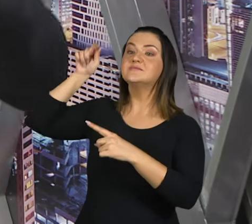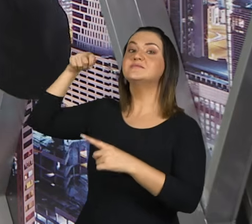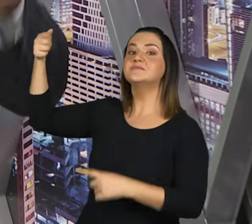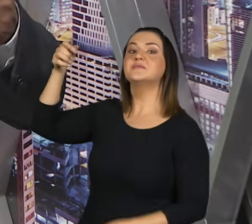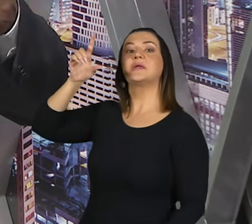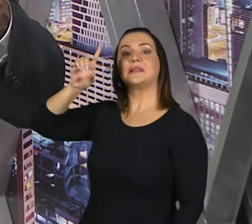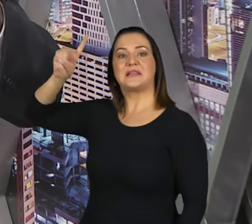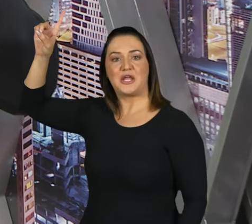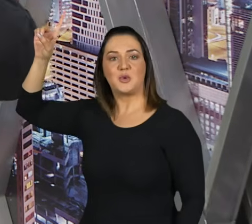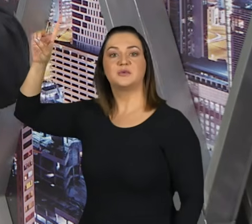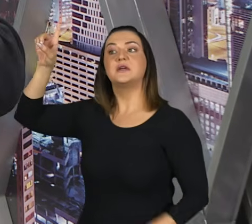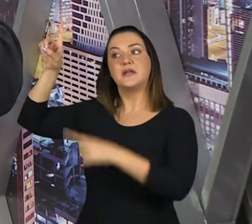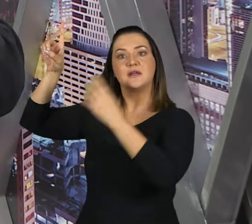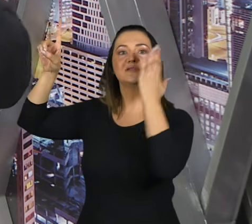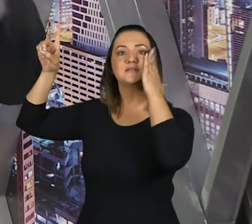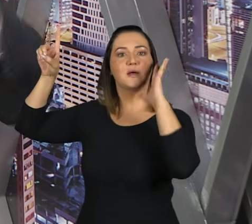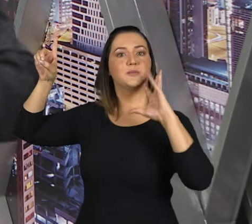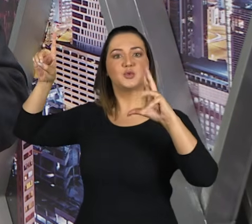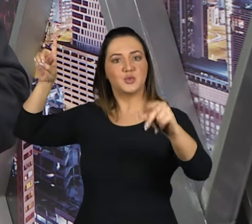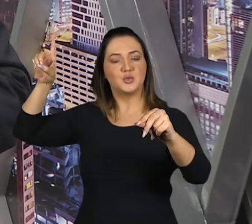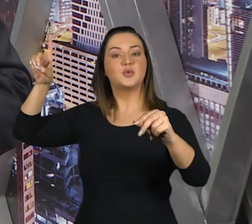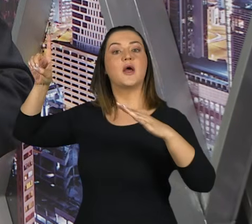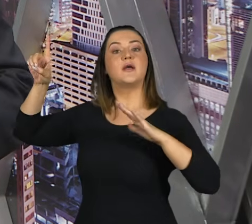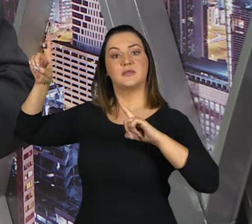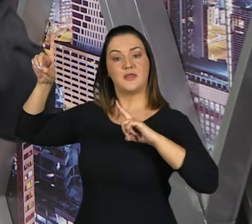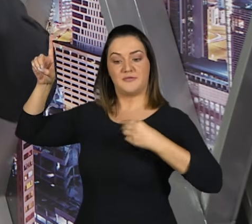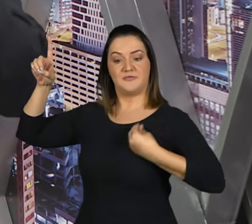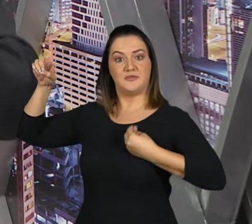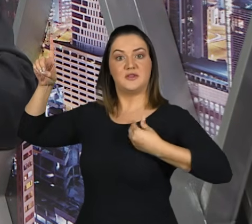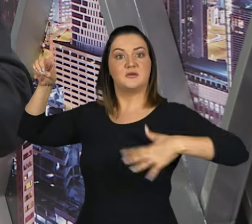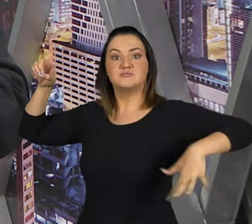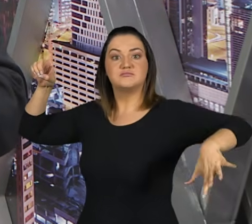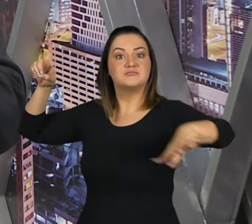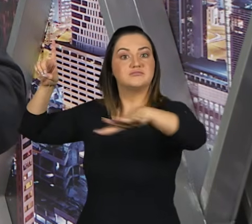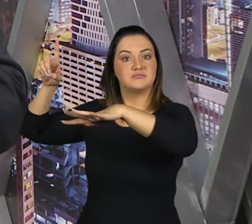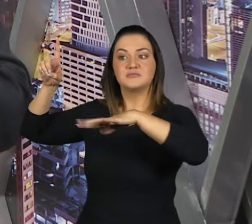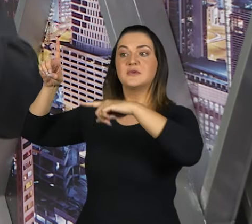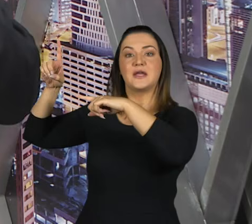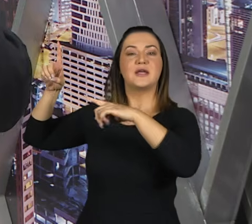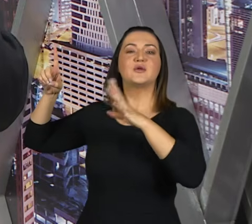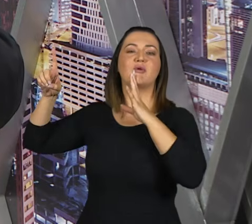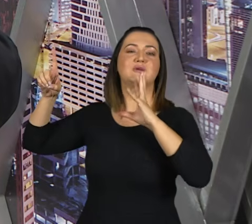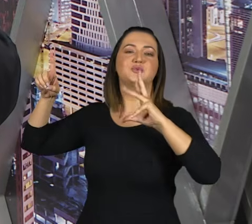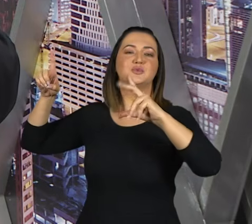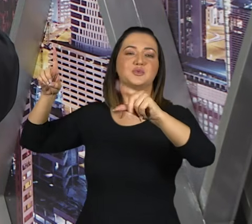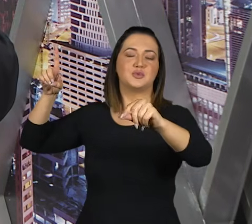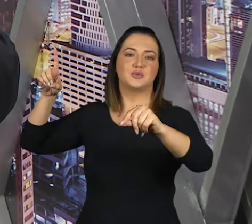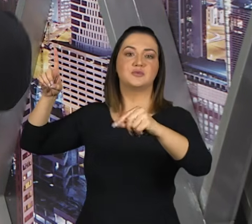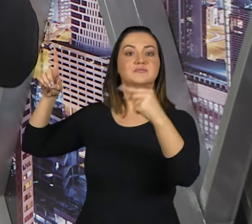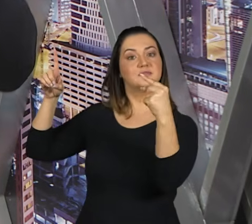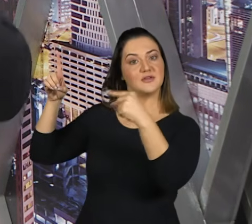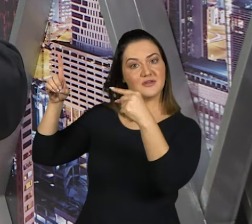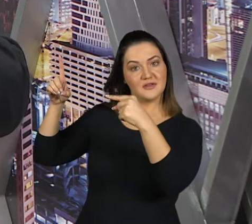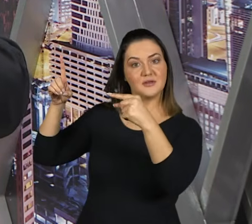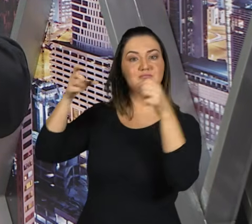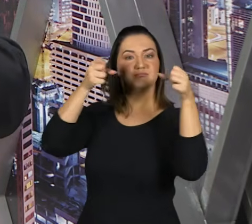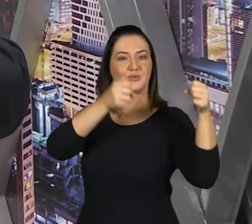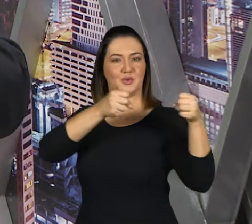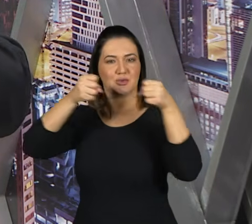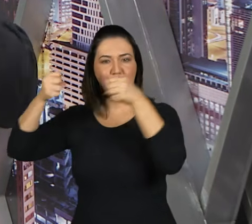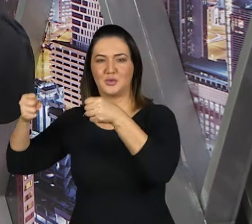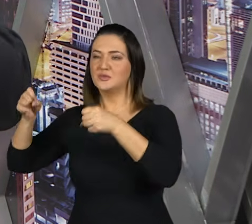Santo é onipotente, onipresente e onisciente. O Espírito Santo, ele é um